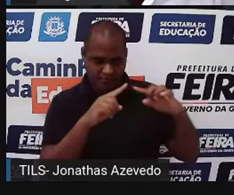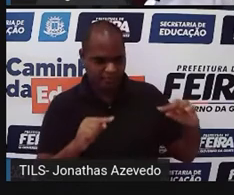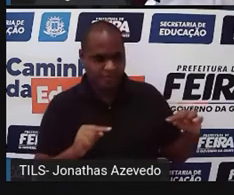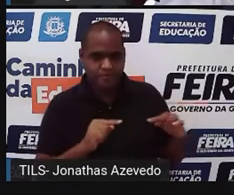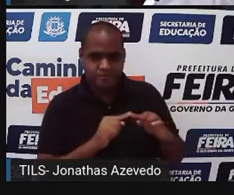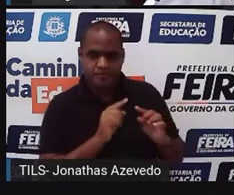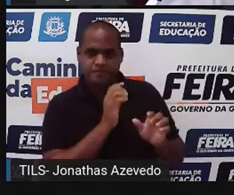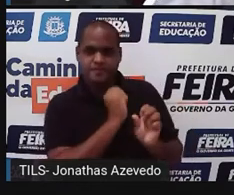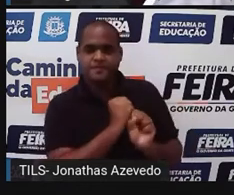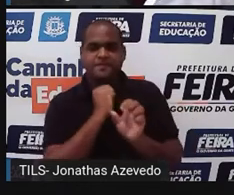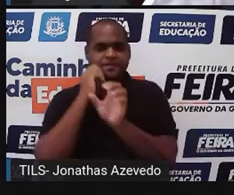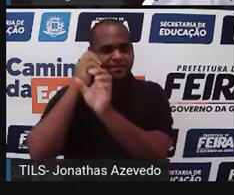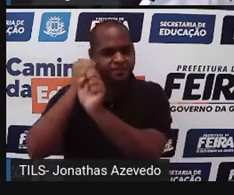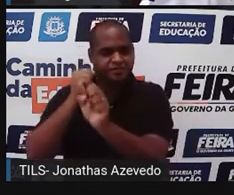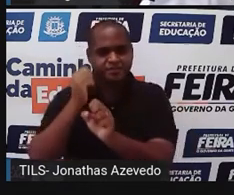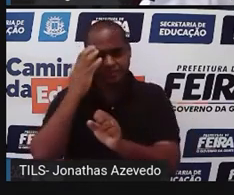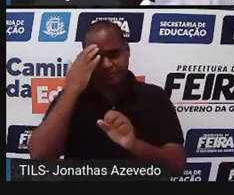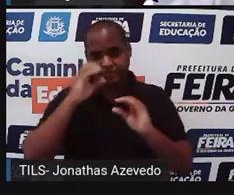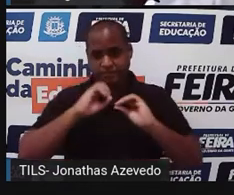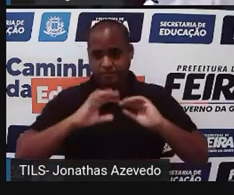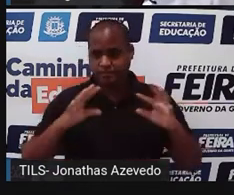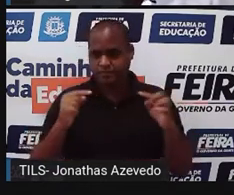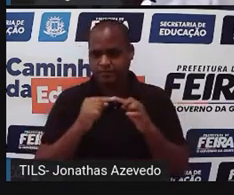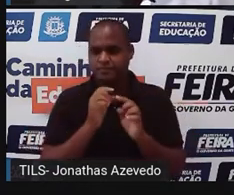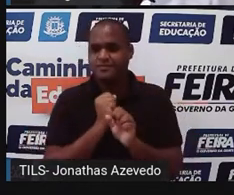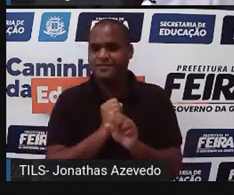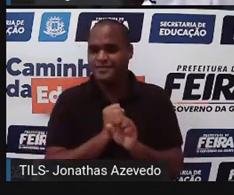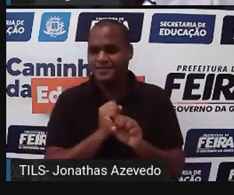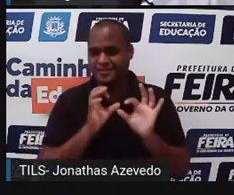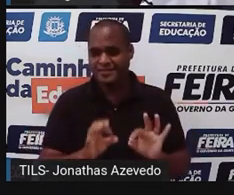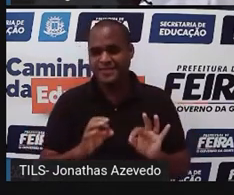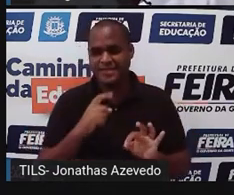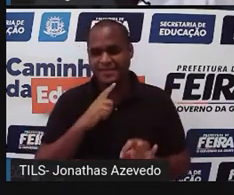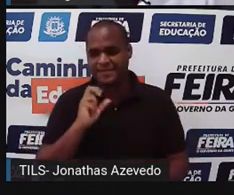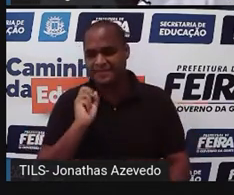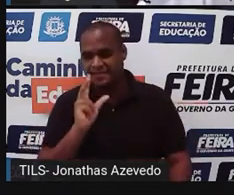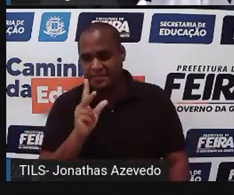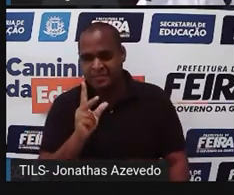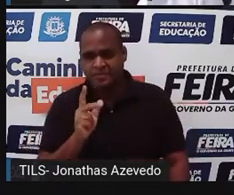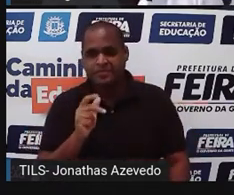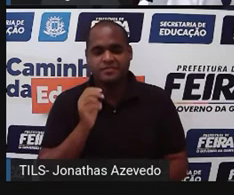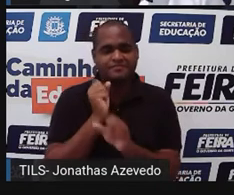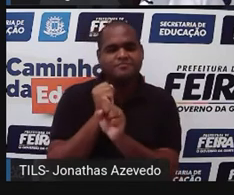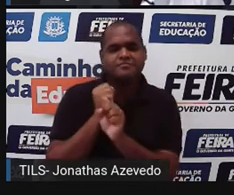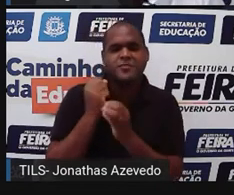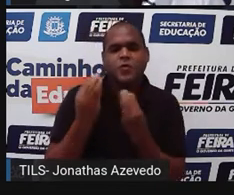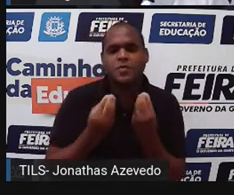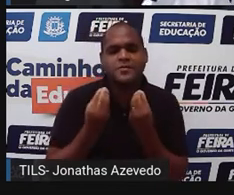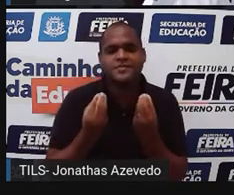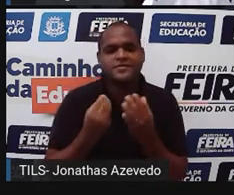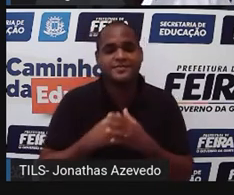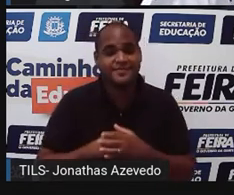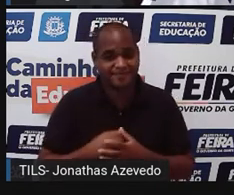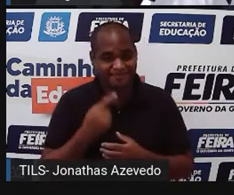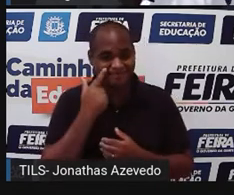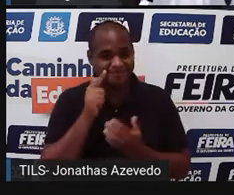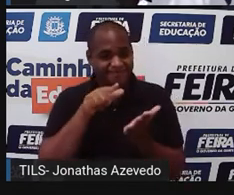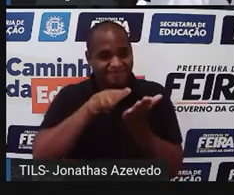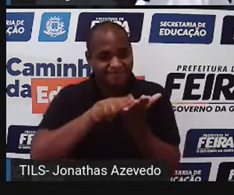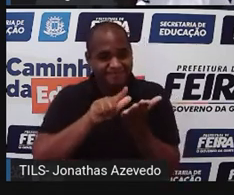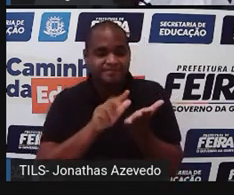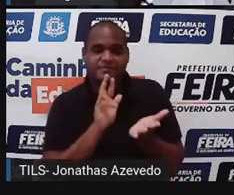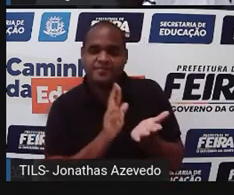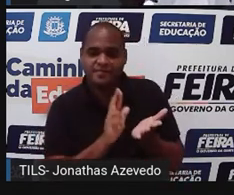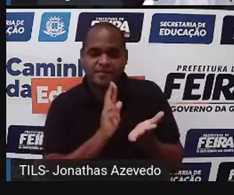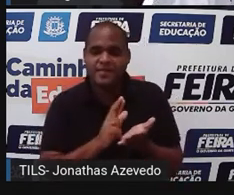e entende por que que fica calculada nessa fórmula tá bom como é que a gente vai fazer isso rascunhando